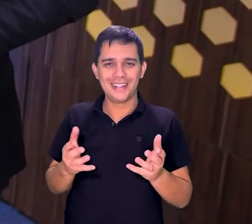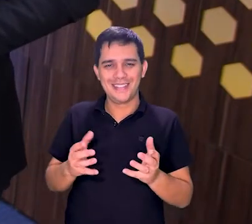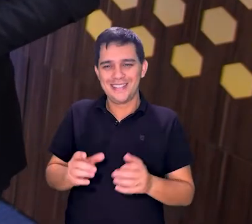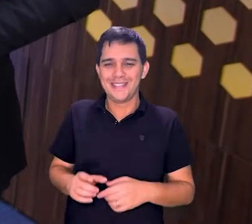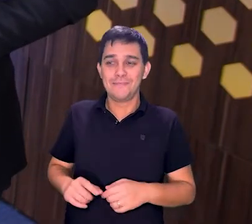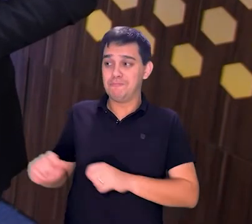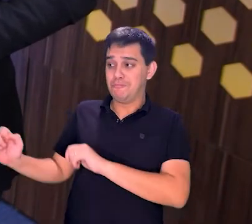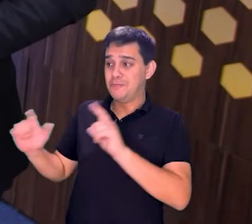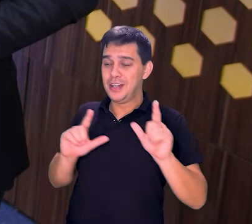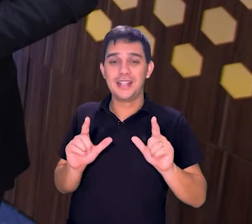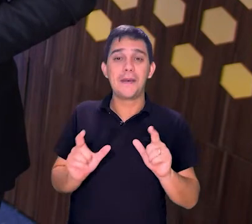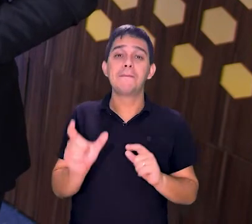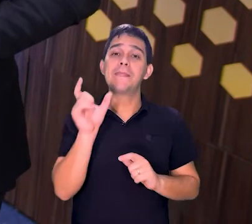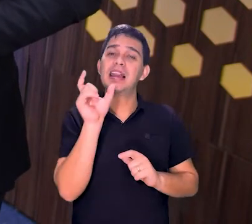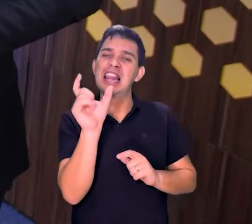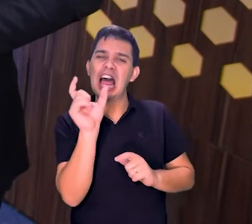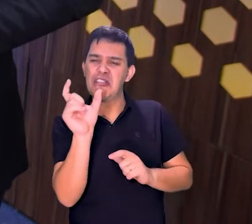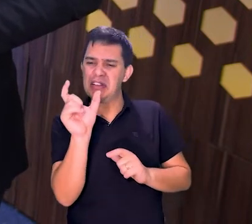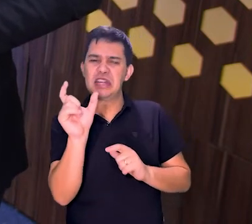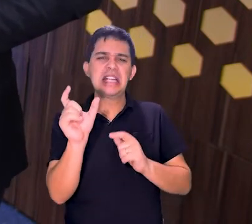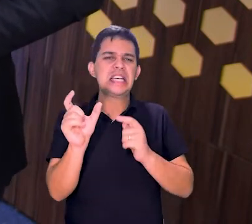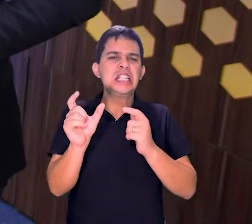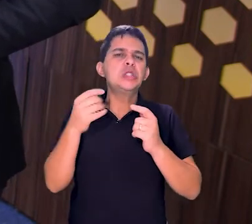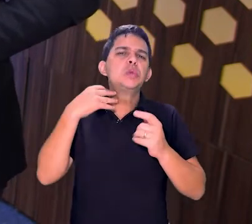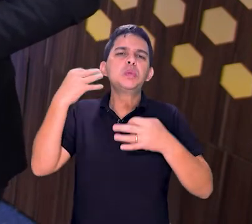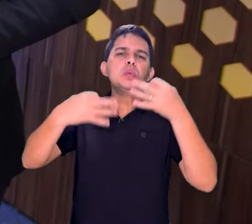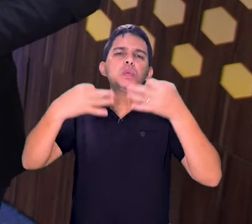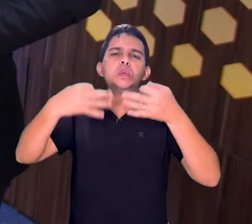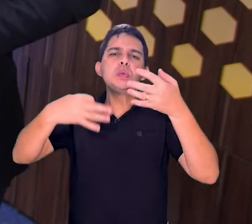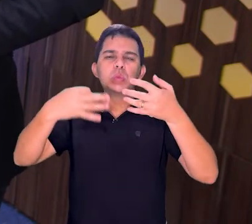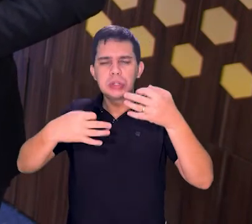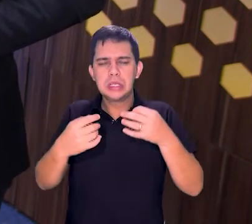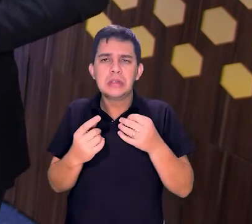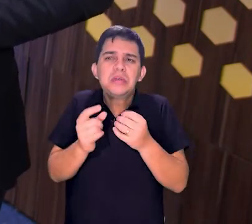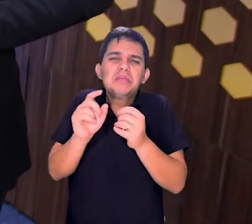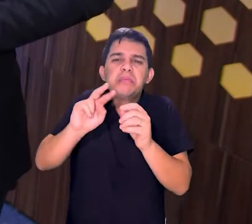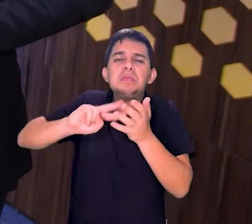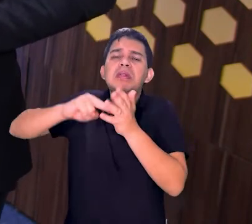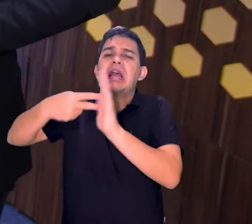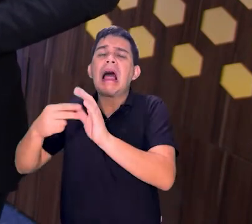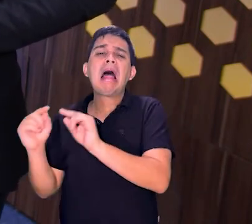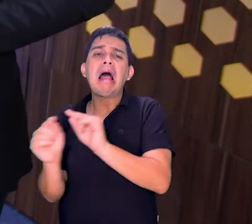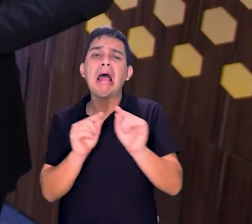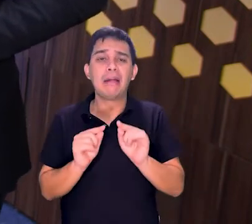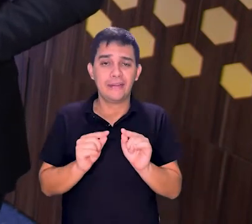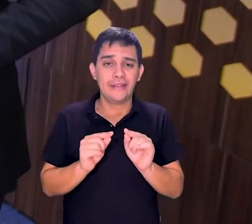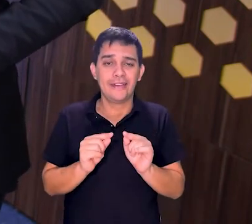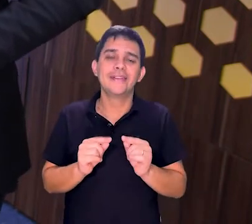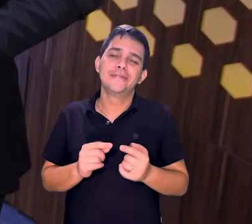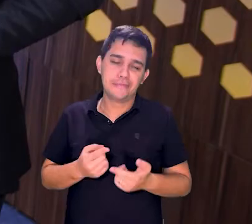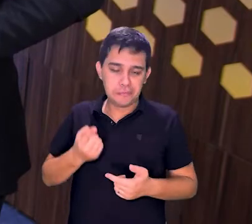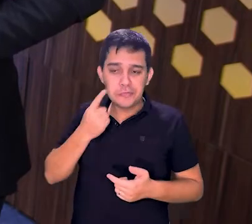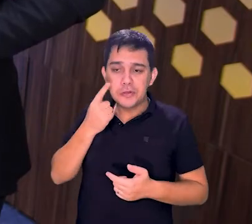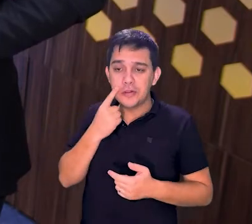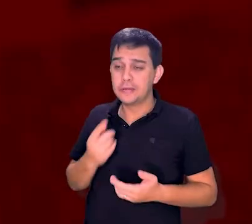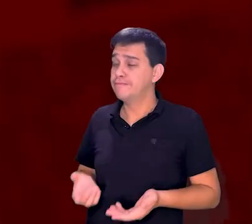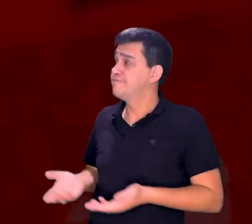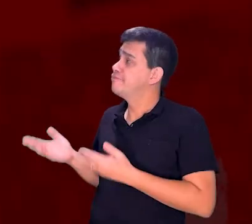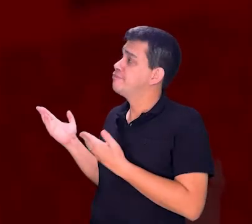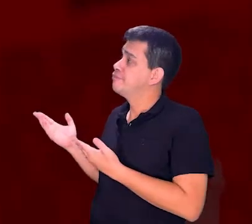e expressões utilizadas no meio jurídico. Na edição de hoje, veja qual é o significado de